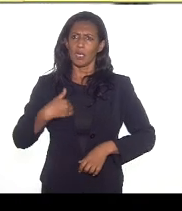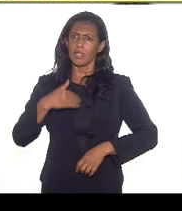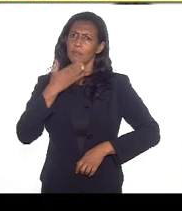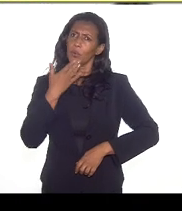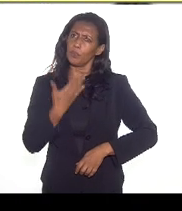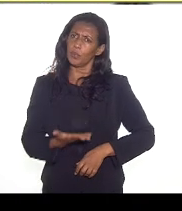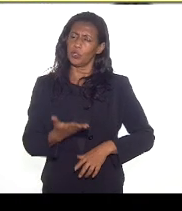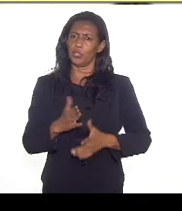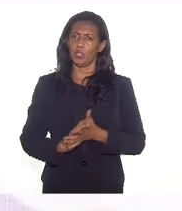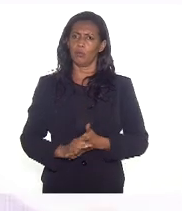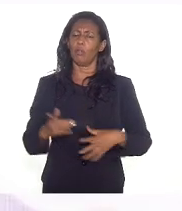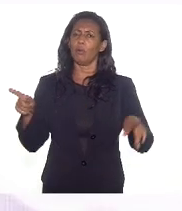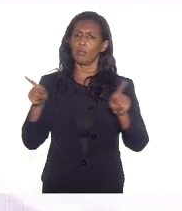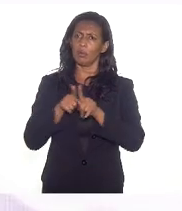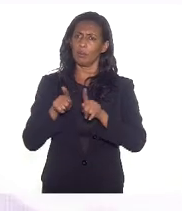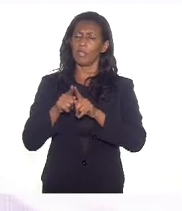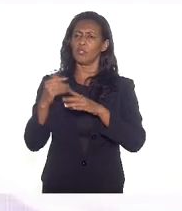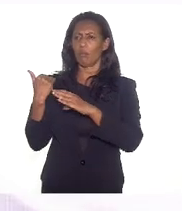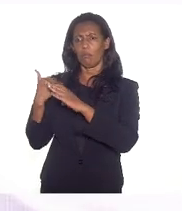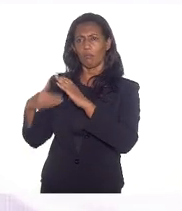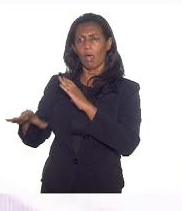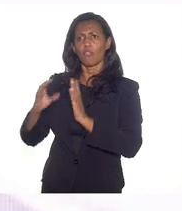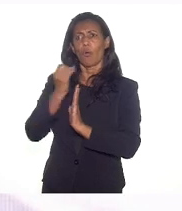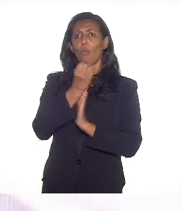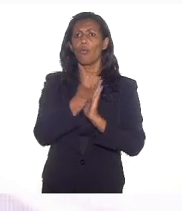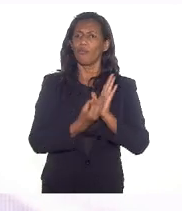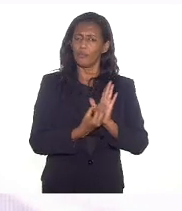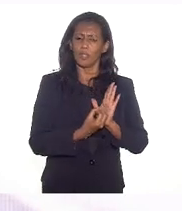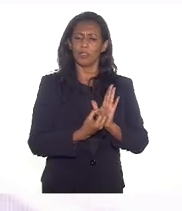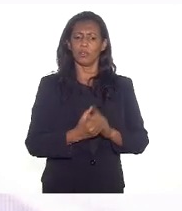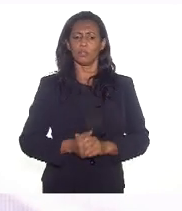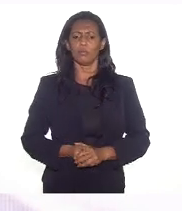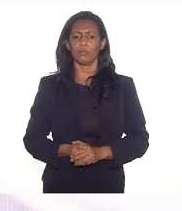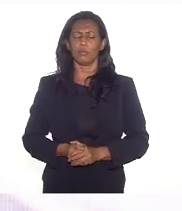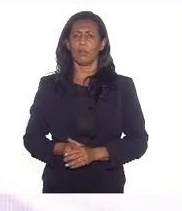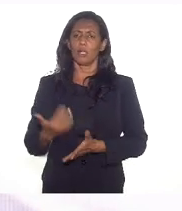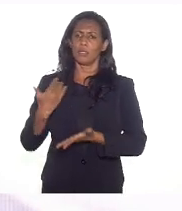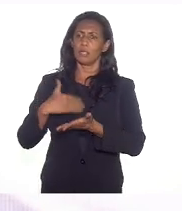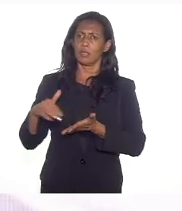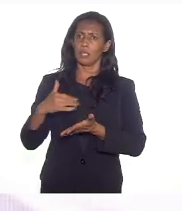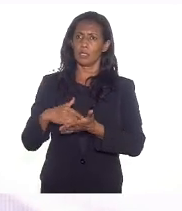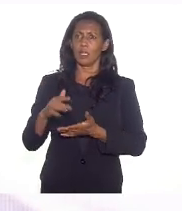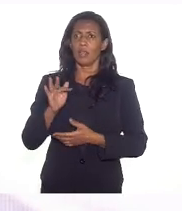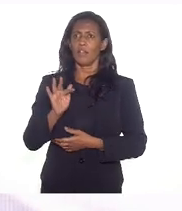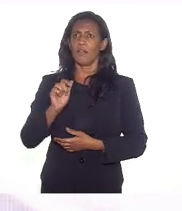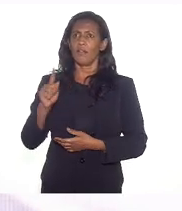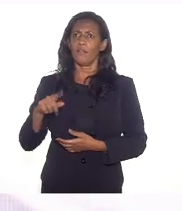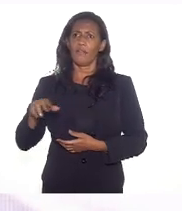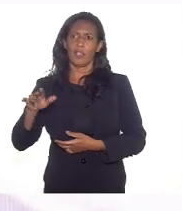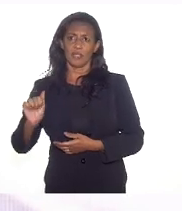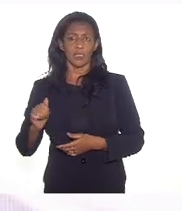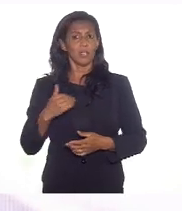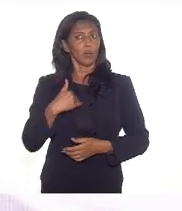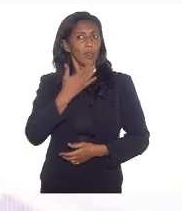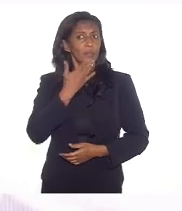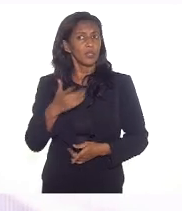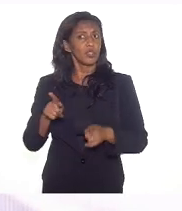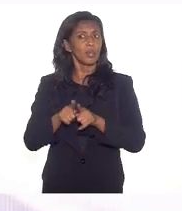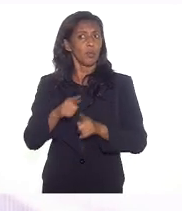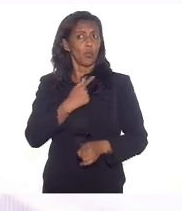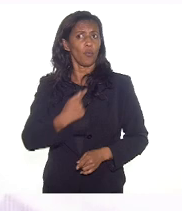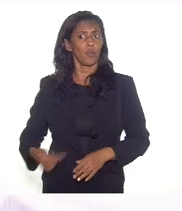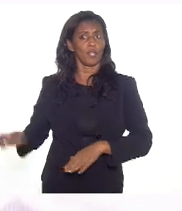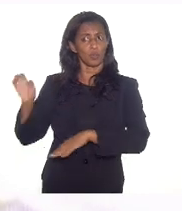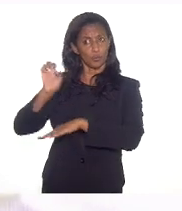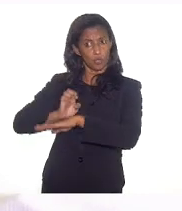senhor presidente, encaminhamos já um ofício, né, à Secretaria de Fazenda, e eu quero também pedir ao governador do